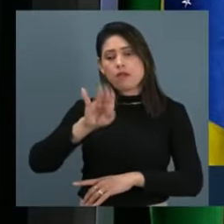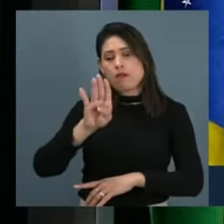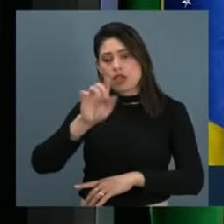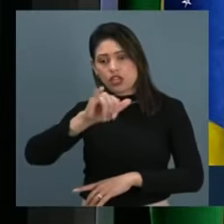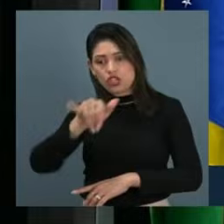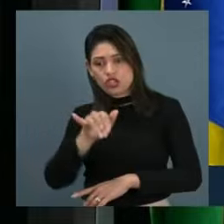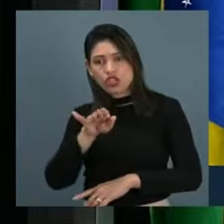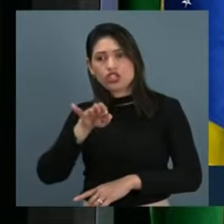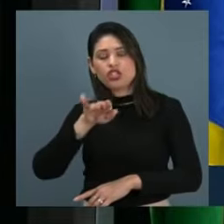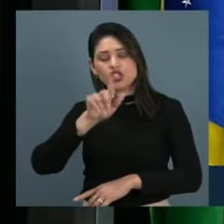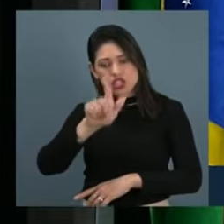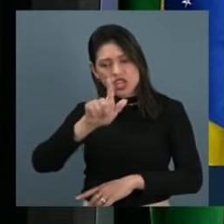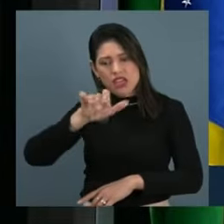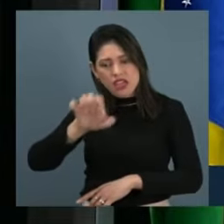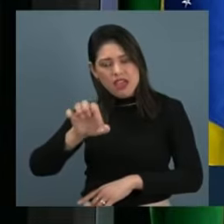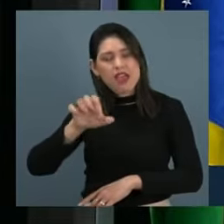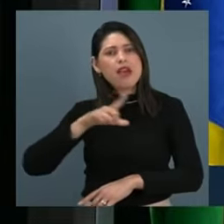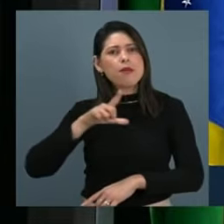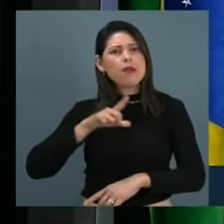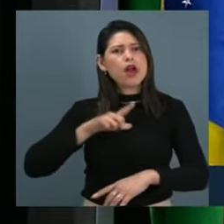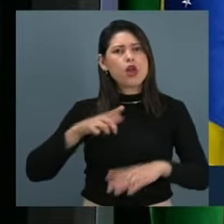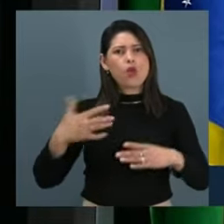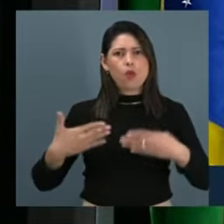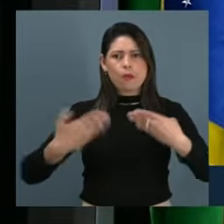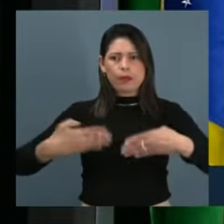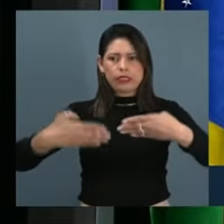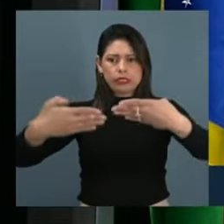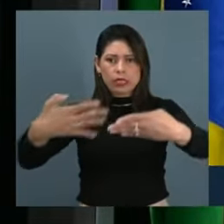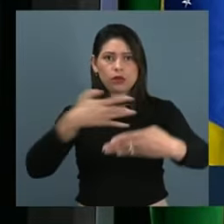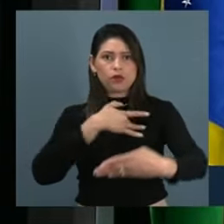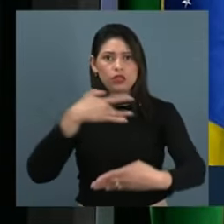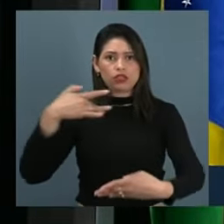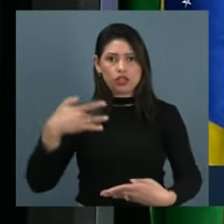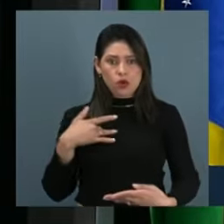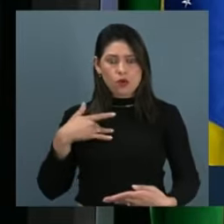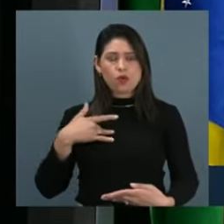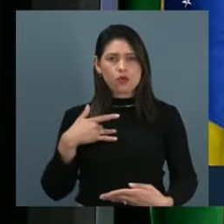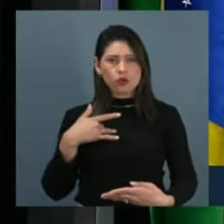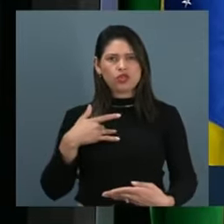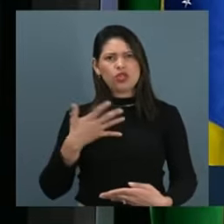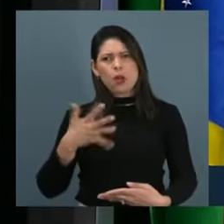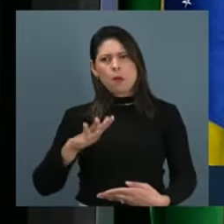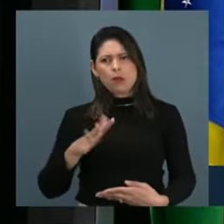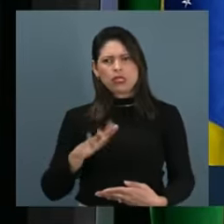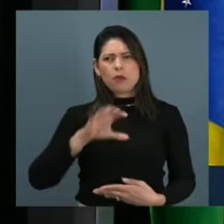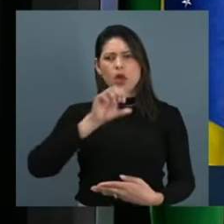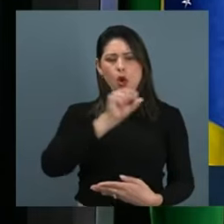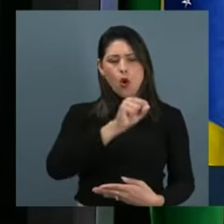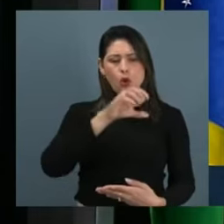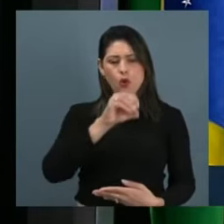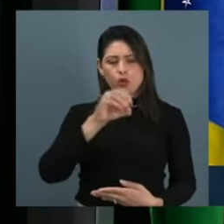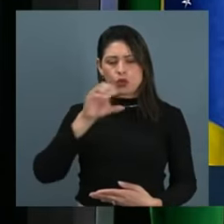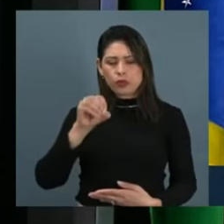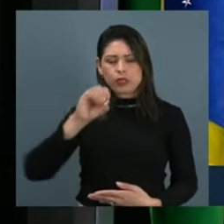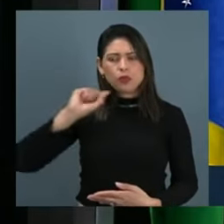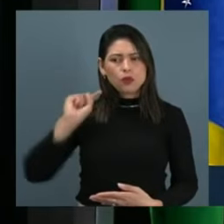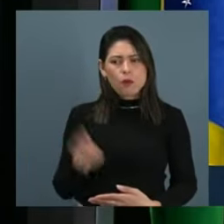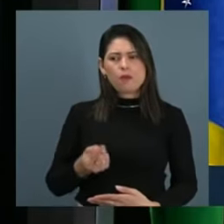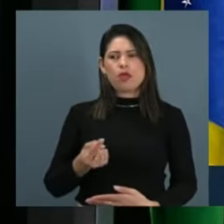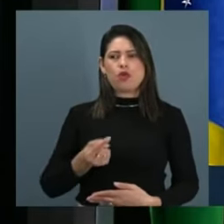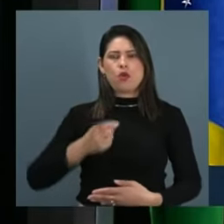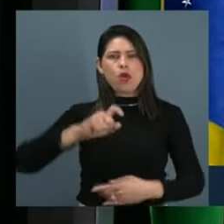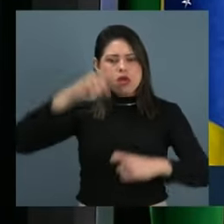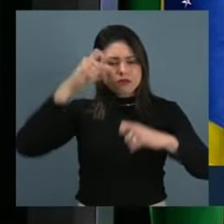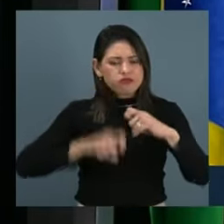e pelo Ministério da Saúde, são praticados cerca de 800 mil estupros a cada